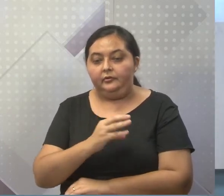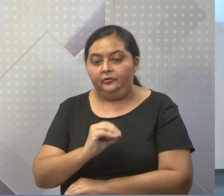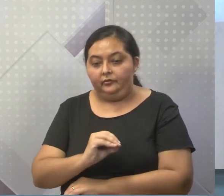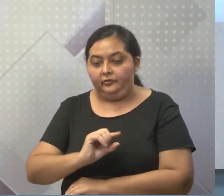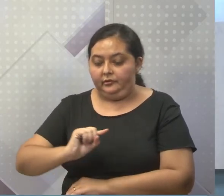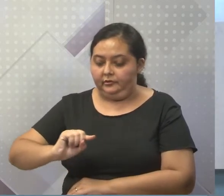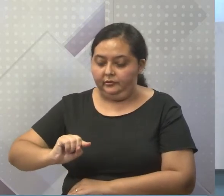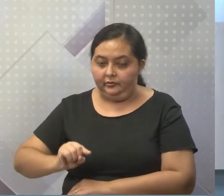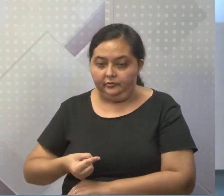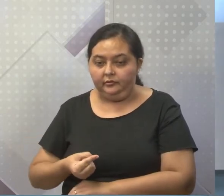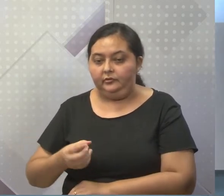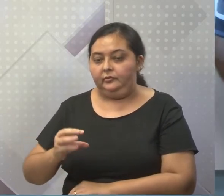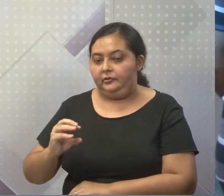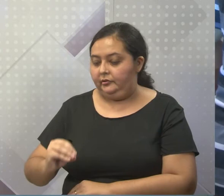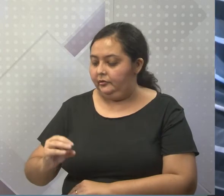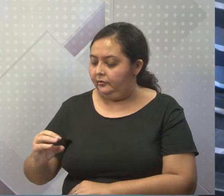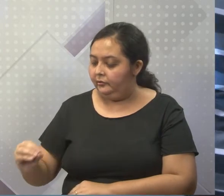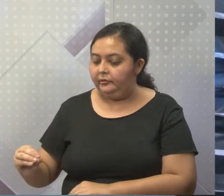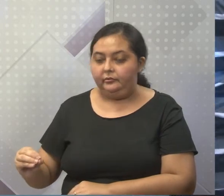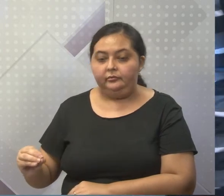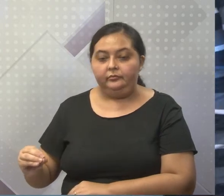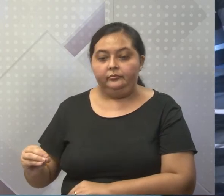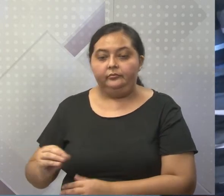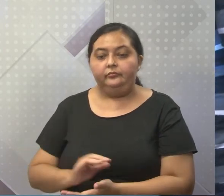aqui. Ou seja,